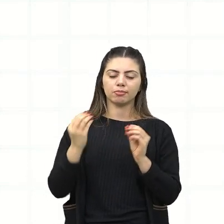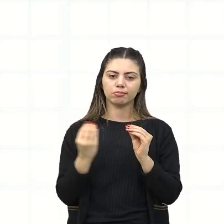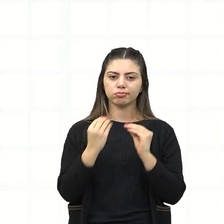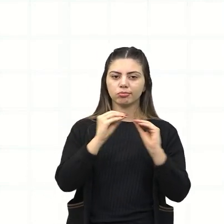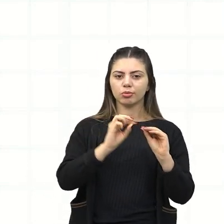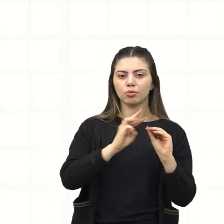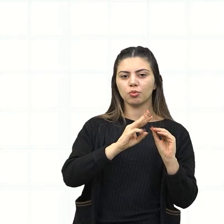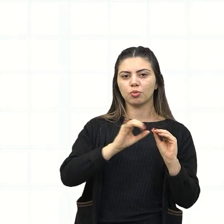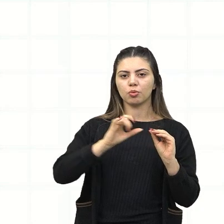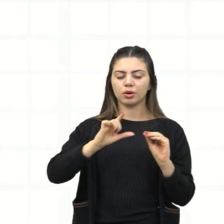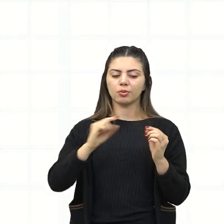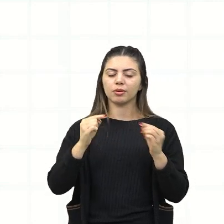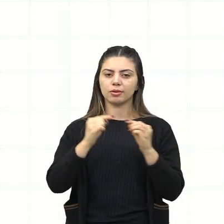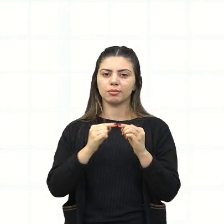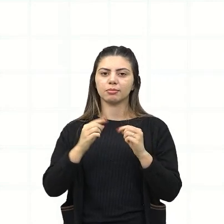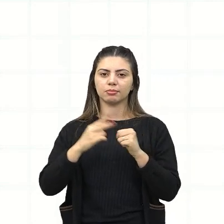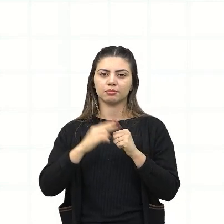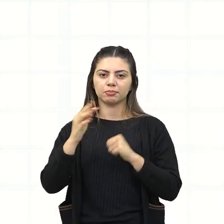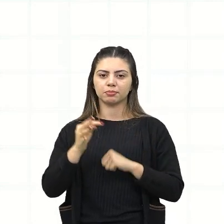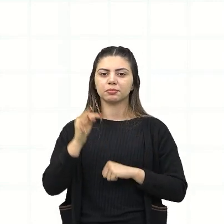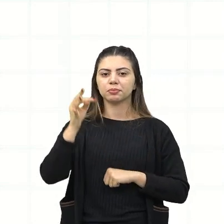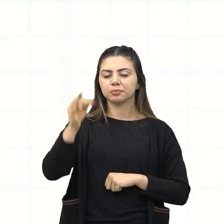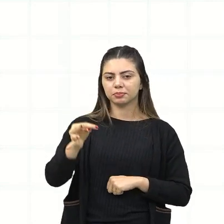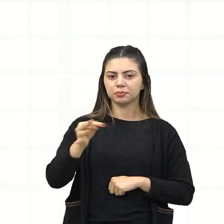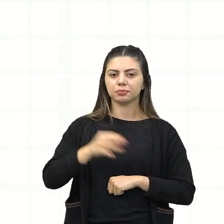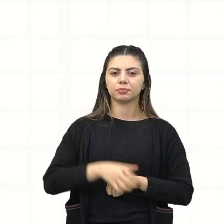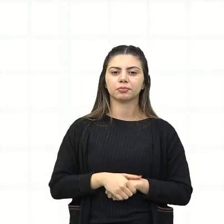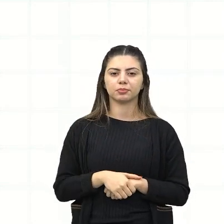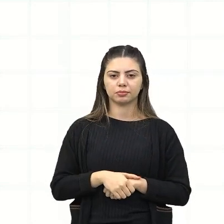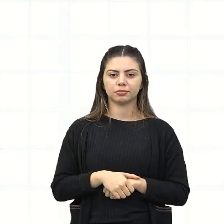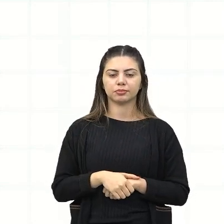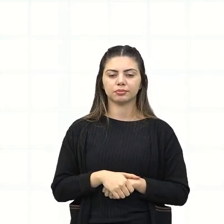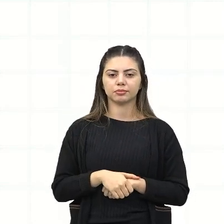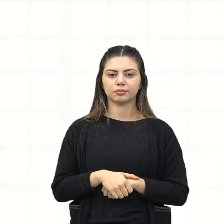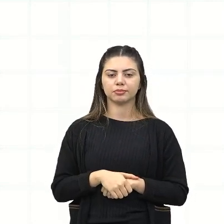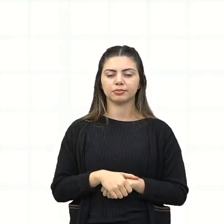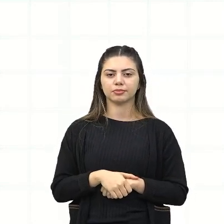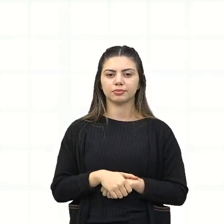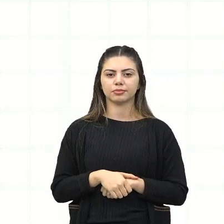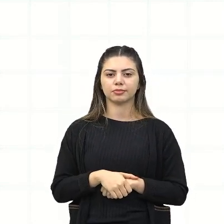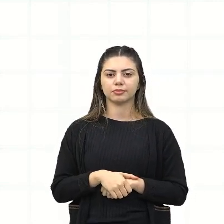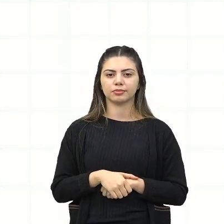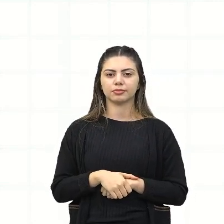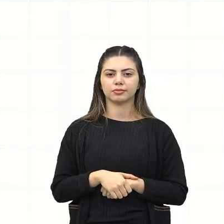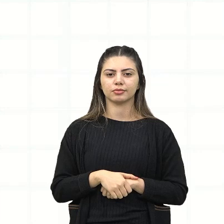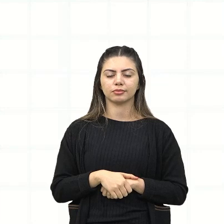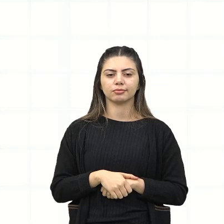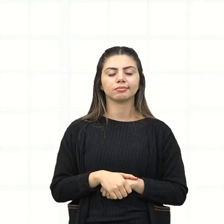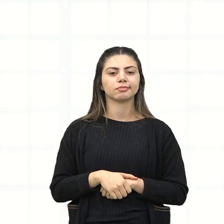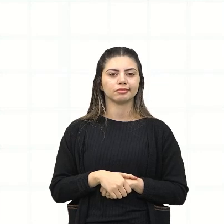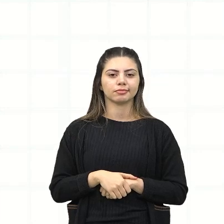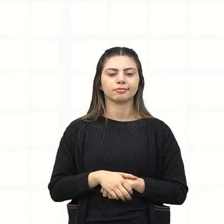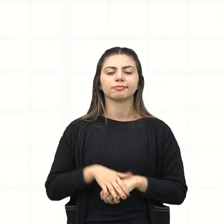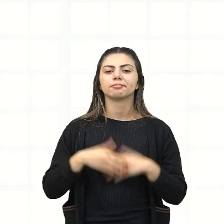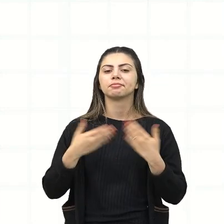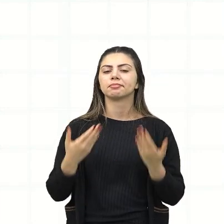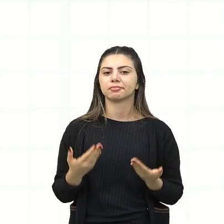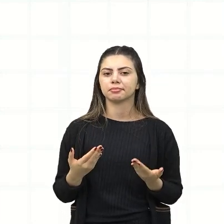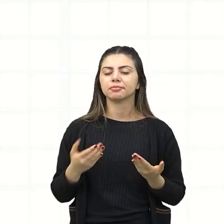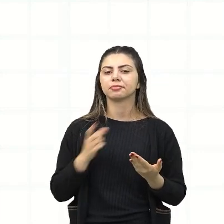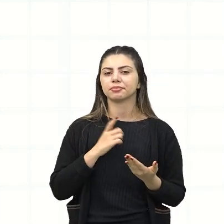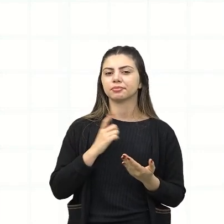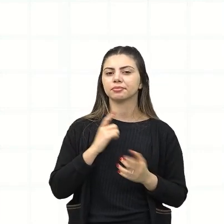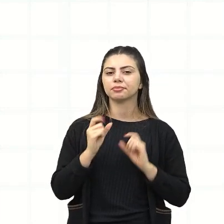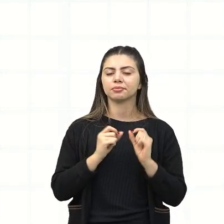é no futuro. Será equipada, ok? Então, nós tivemos